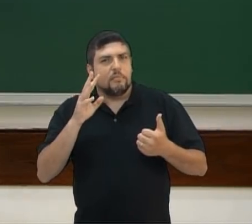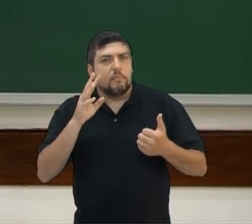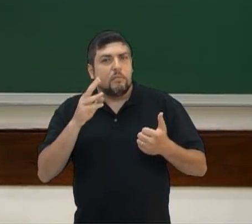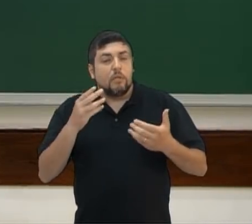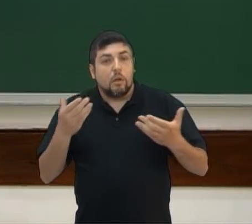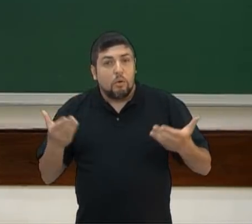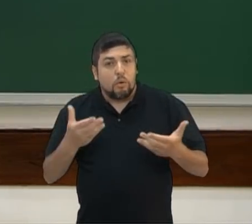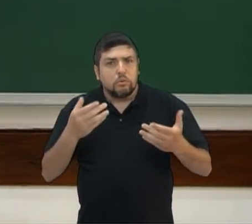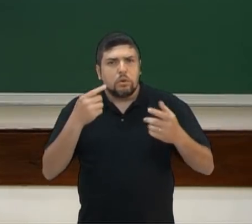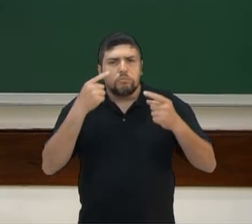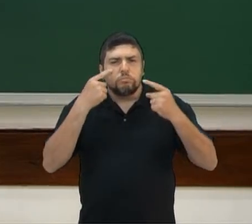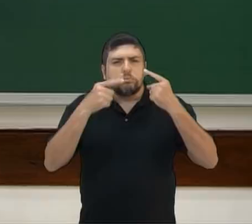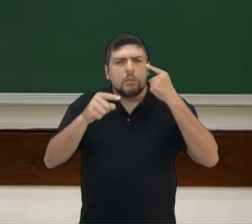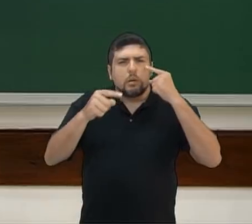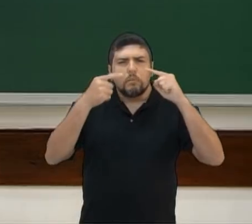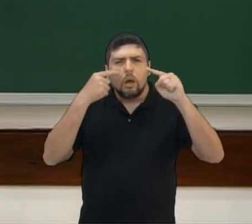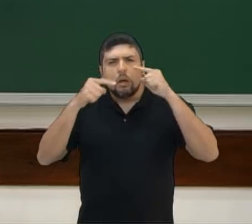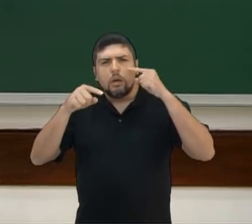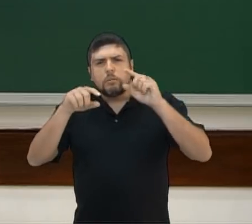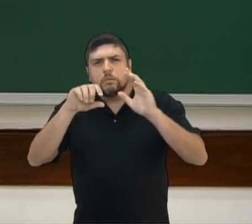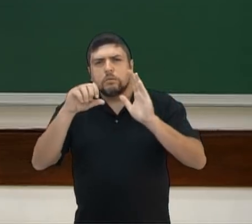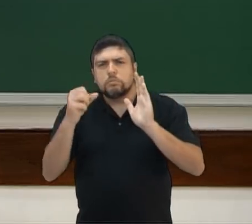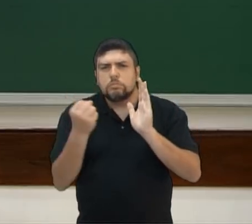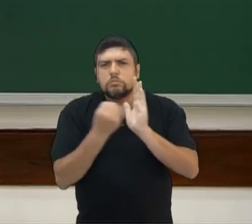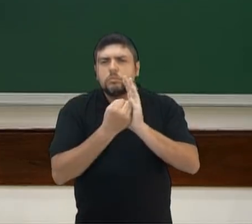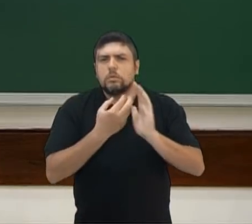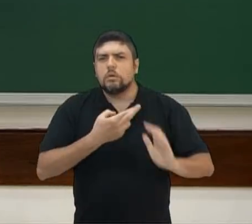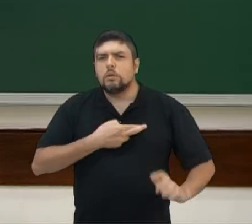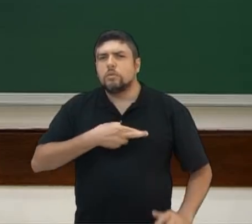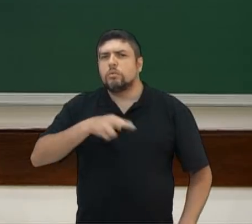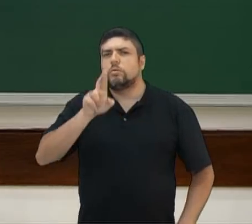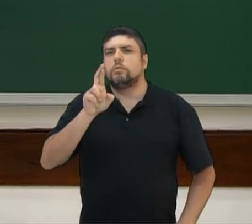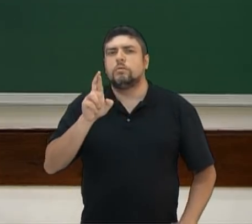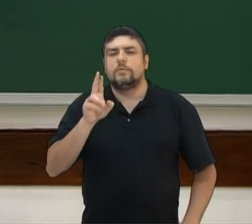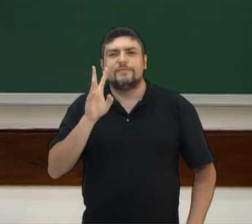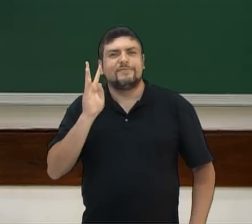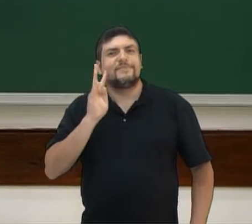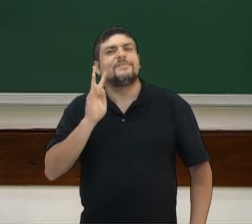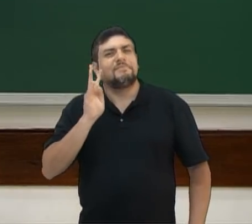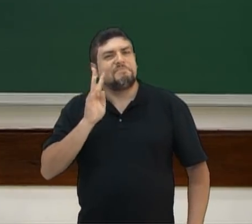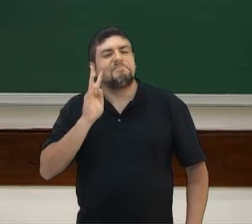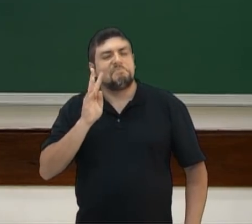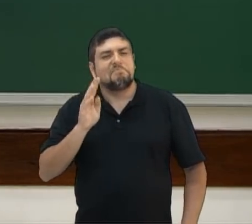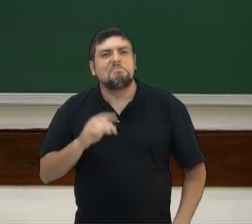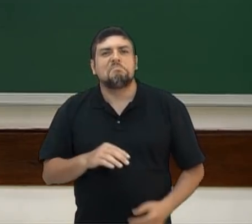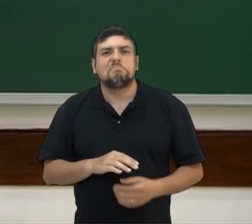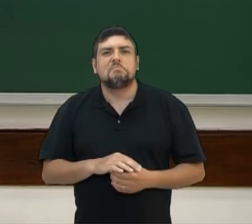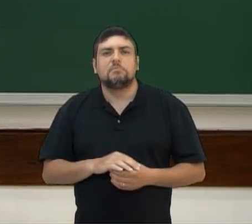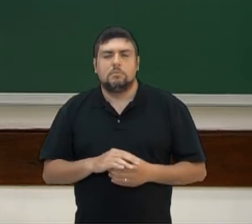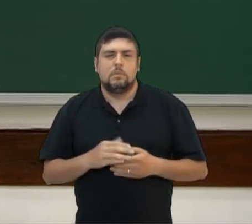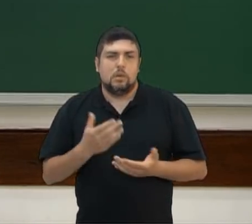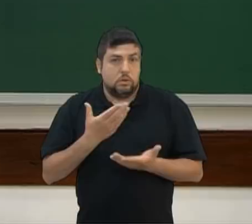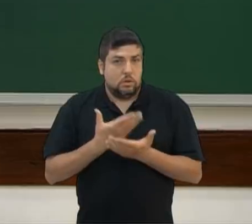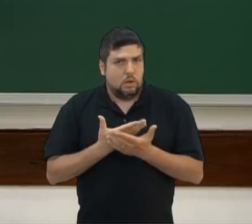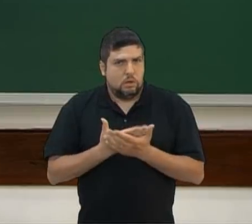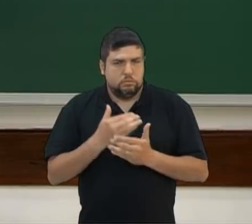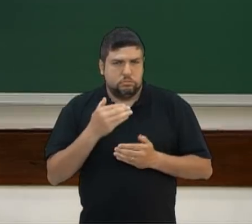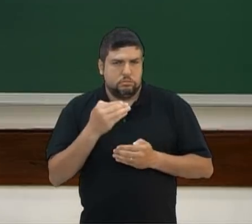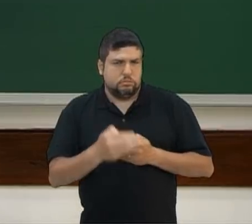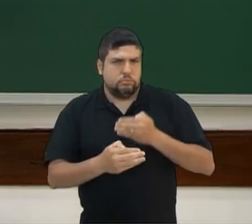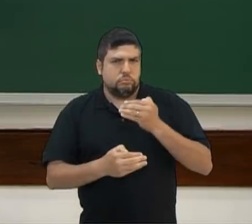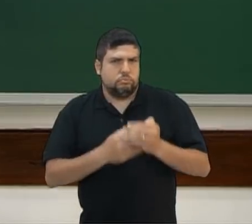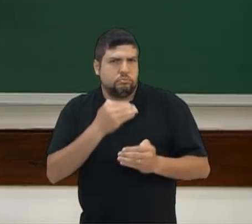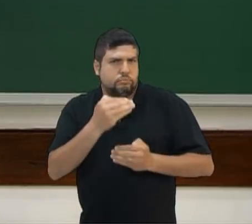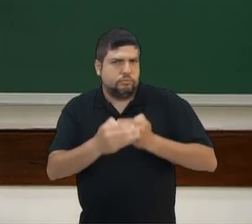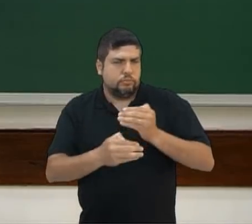um pouquinho dos símbolos religiosos? Dos símbolos sagrados? Nas próximas aulas, nós vamos continuar desenvolvendo esse